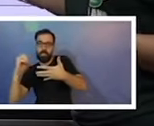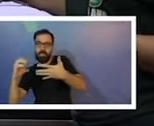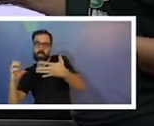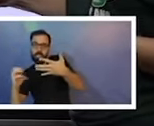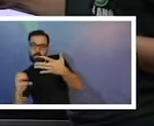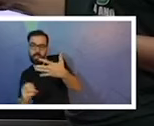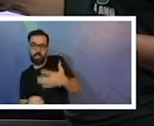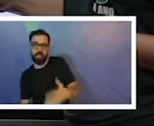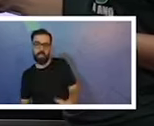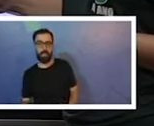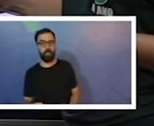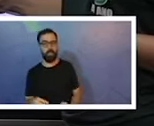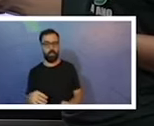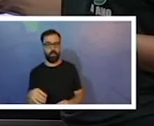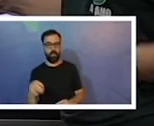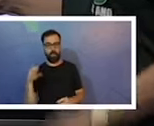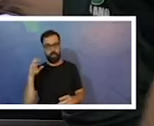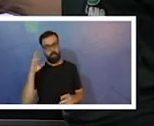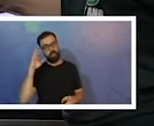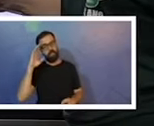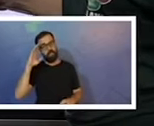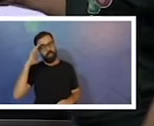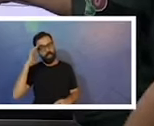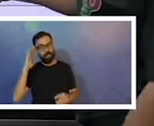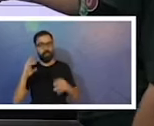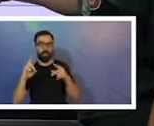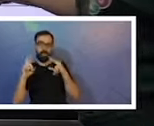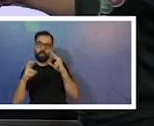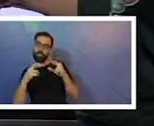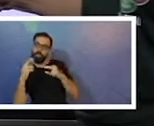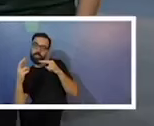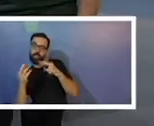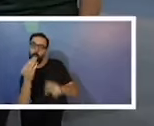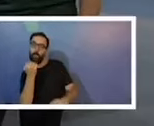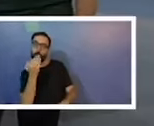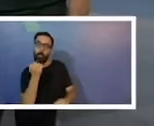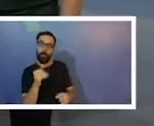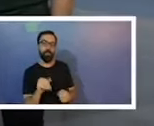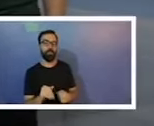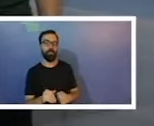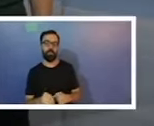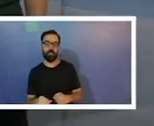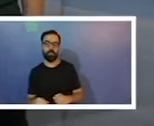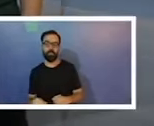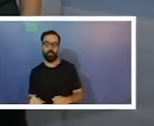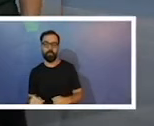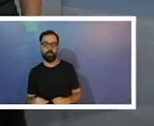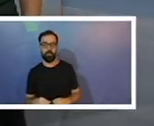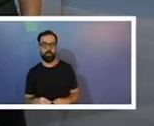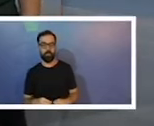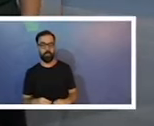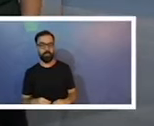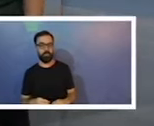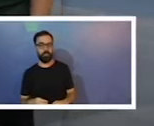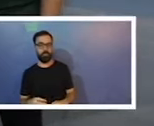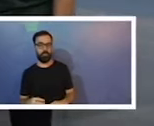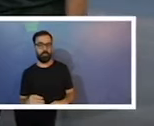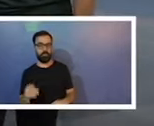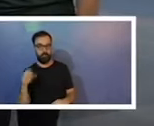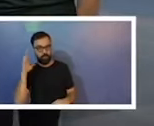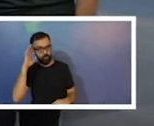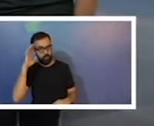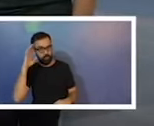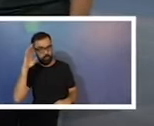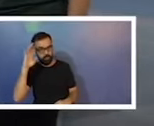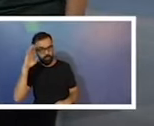alimentares, compreender as relações alimentares entre os seres vivos na natureza, conhecer sobre os hábitos